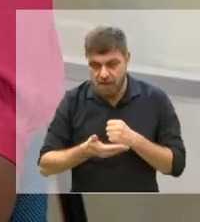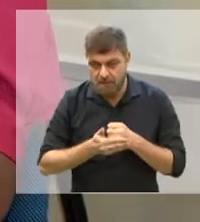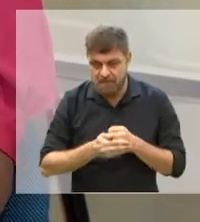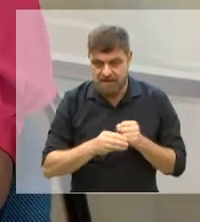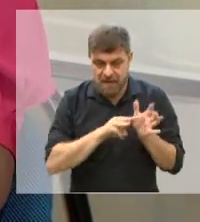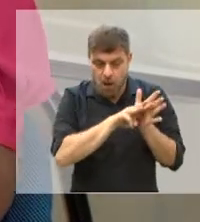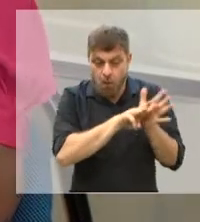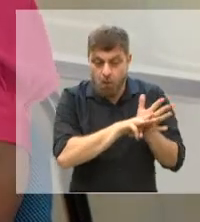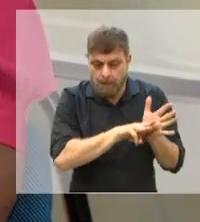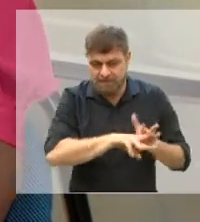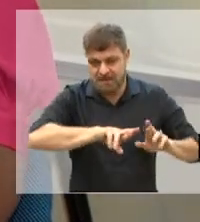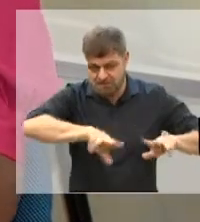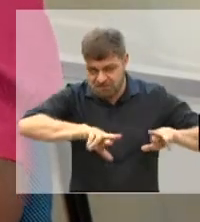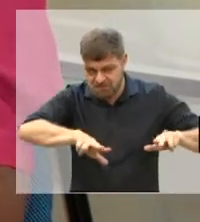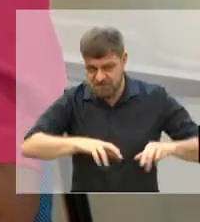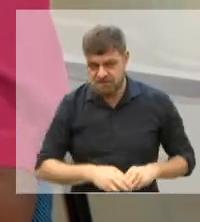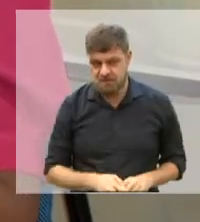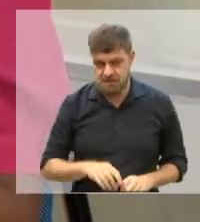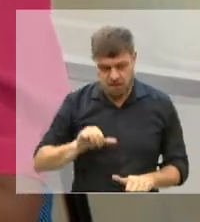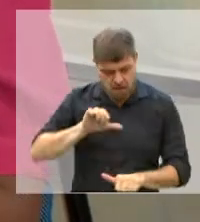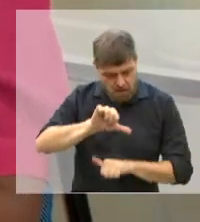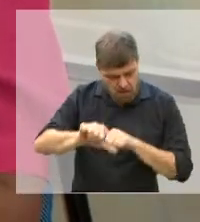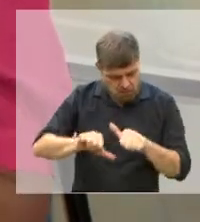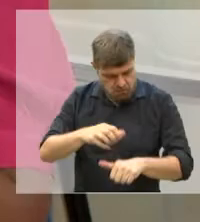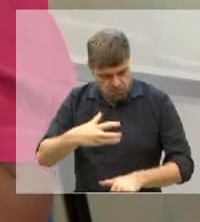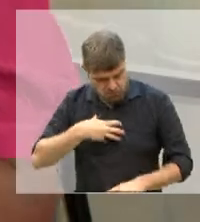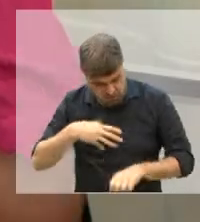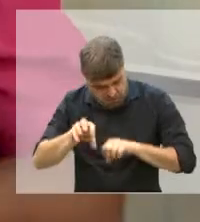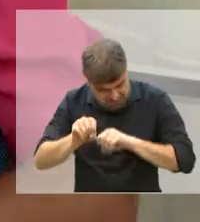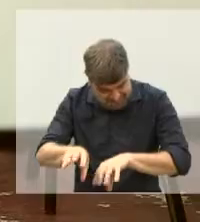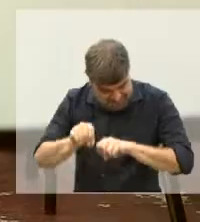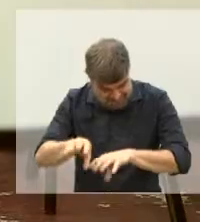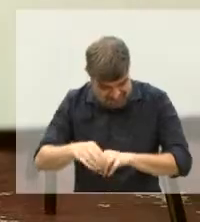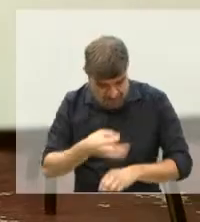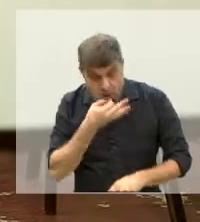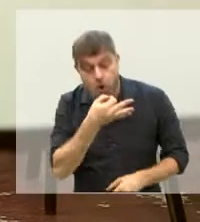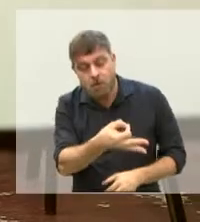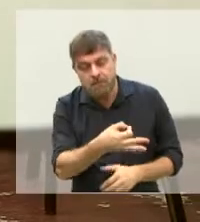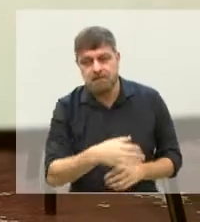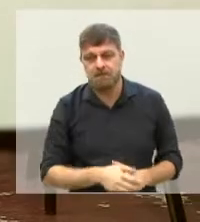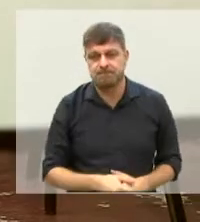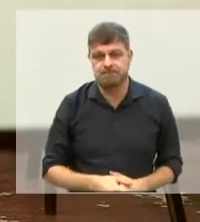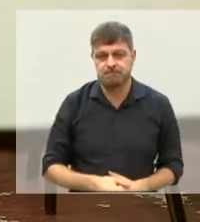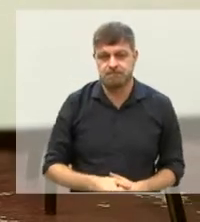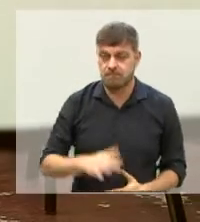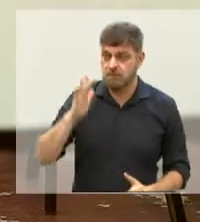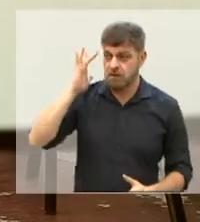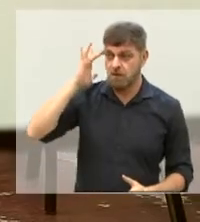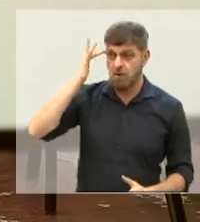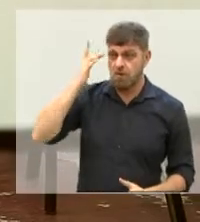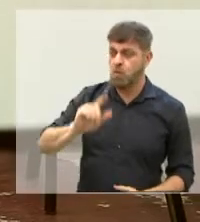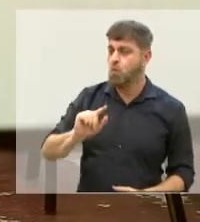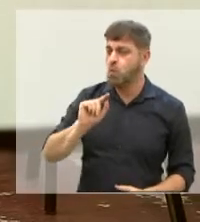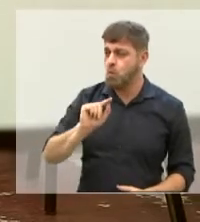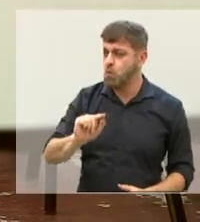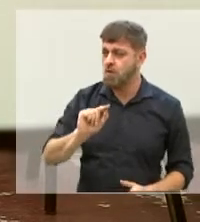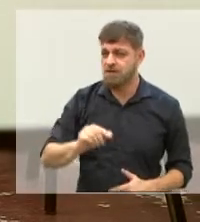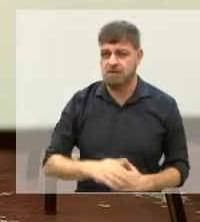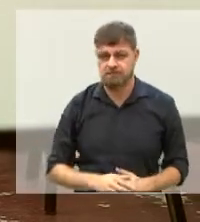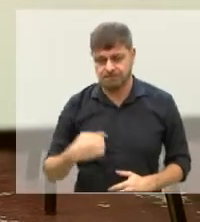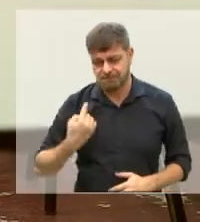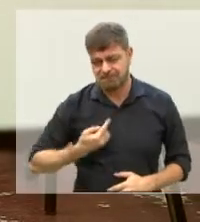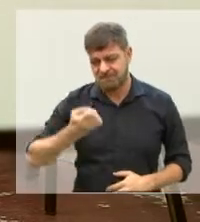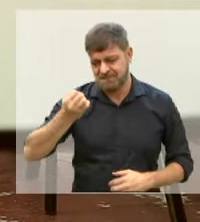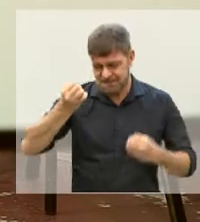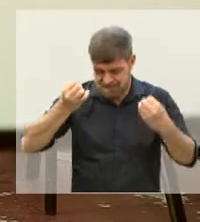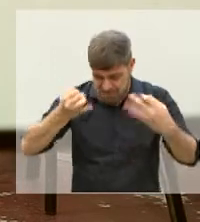é diferente? Mudou essa forma de ensinar na sua avaliação? Eu acho que, assim, como a gente falava,